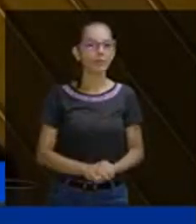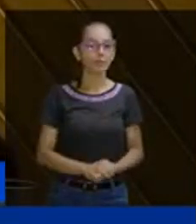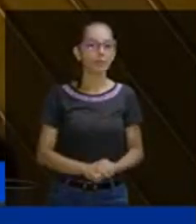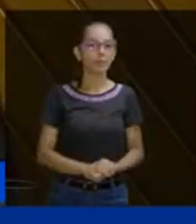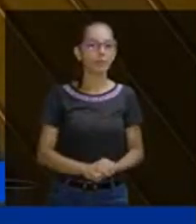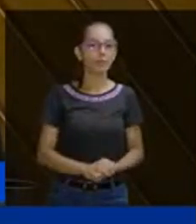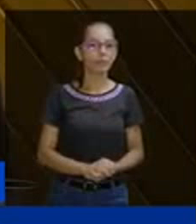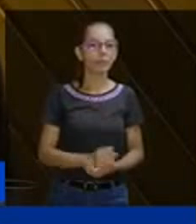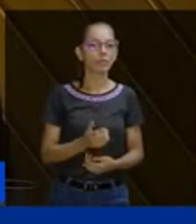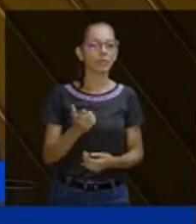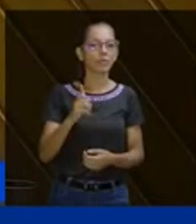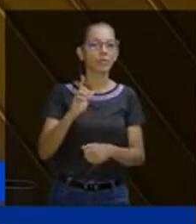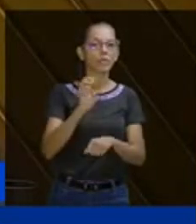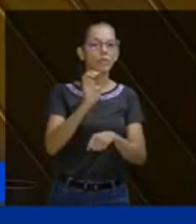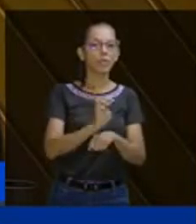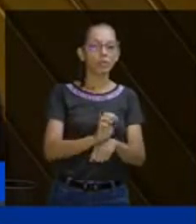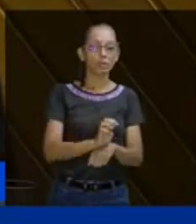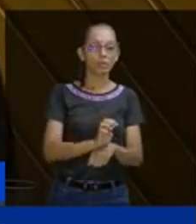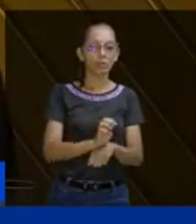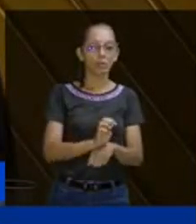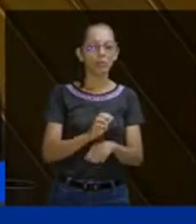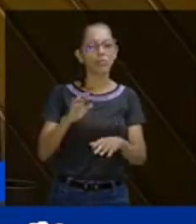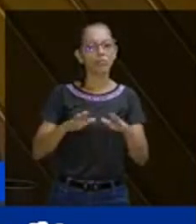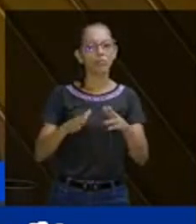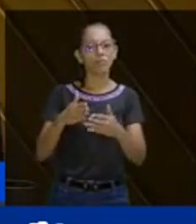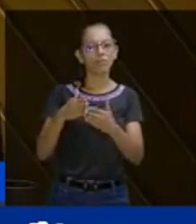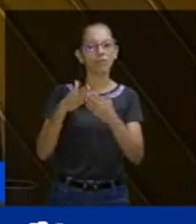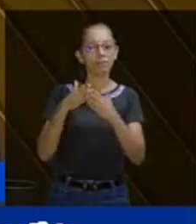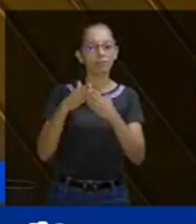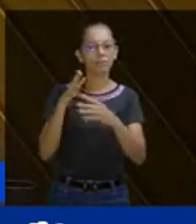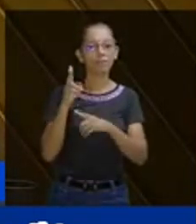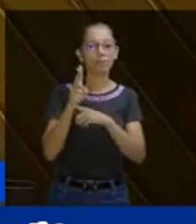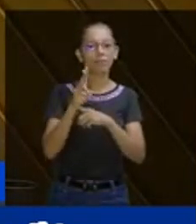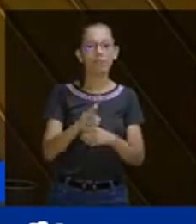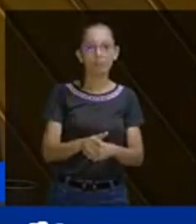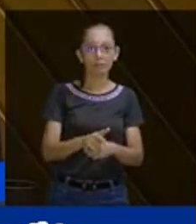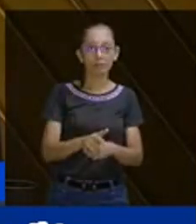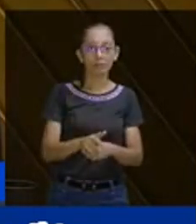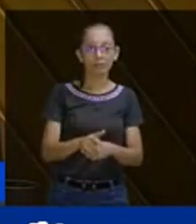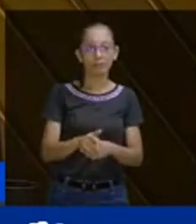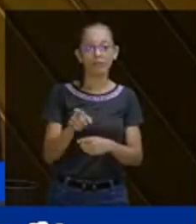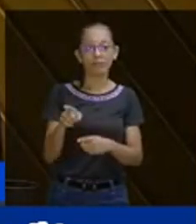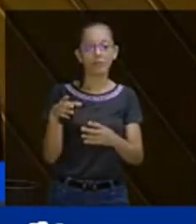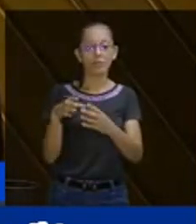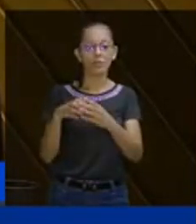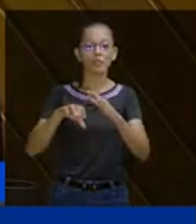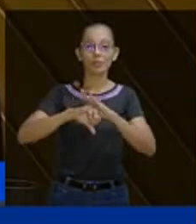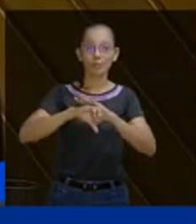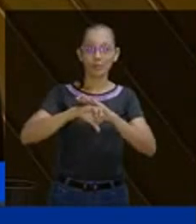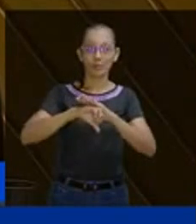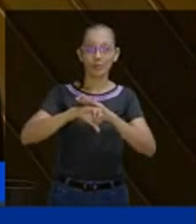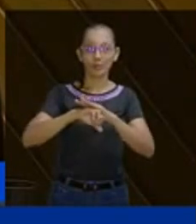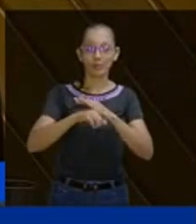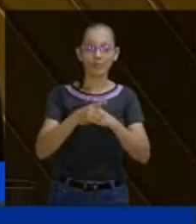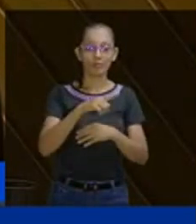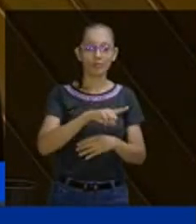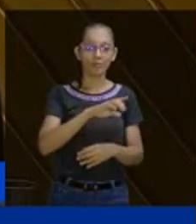determinadas áreas prefere pedir proteção ao crime organizado, aos bandidos, a pedir proteção à polícia.